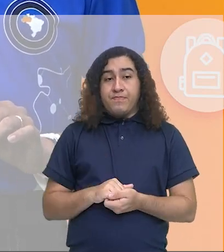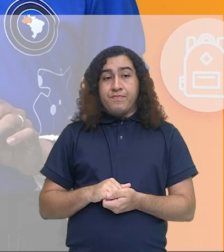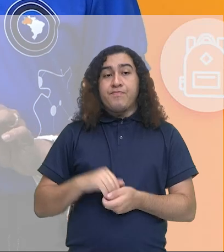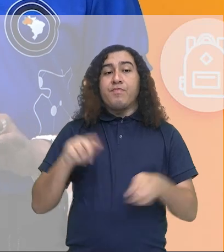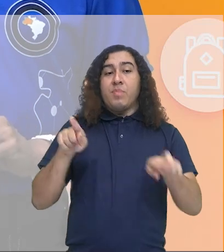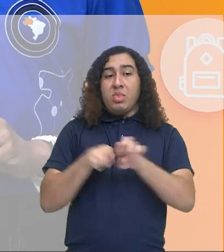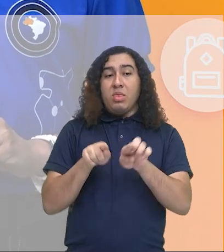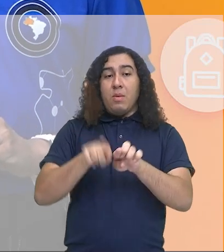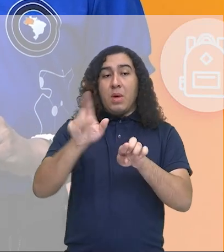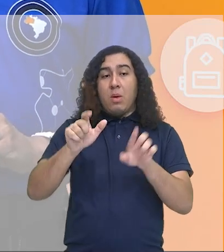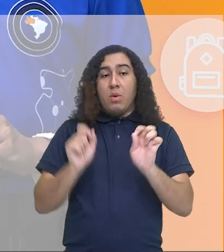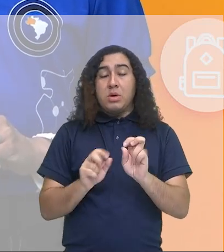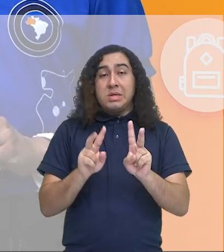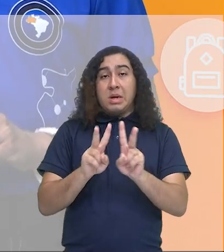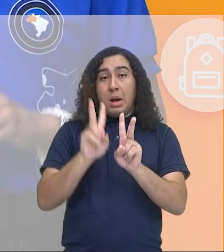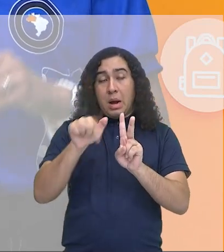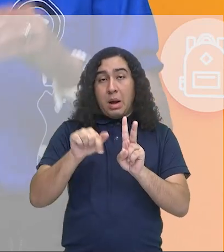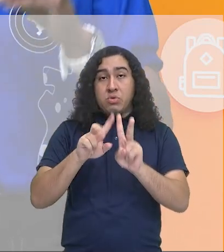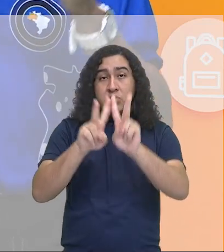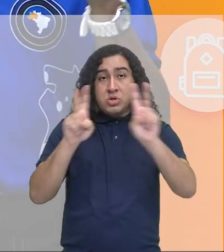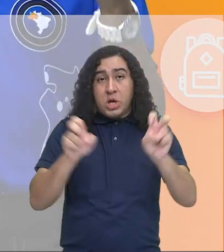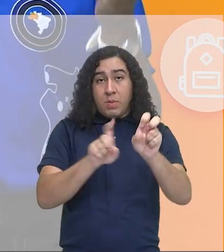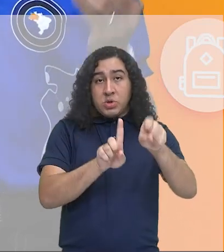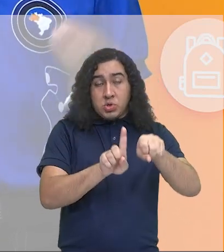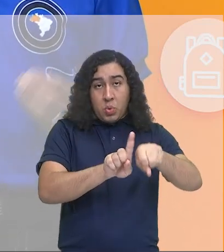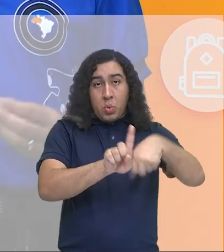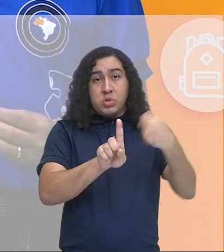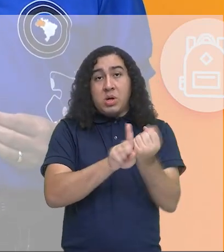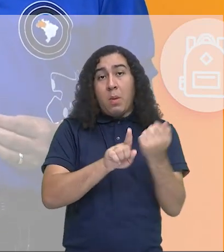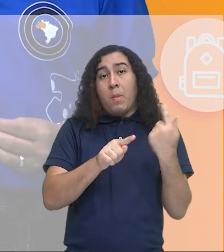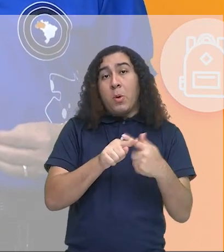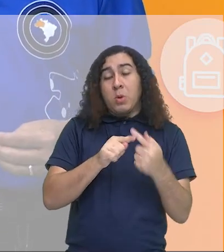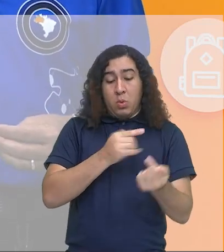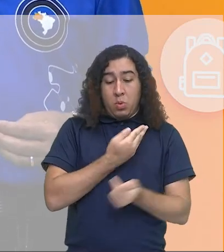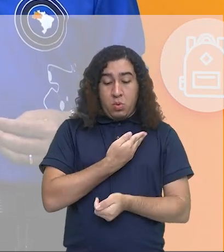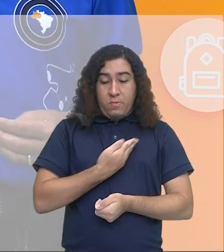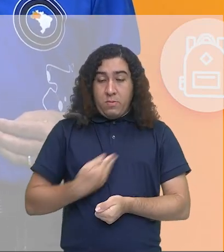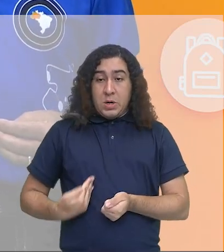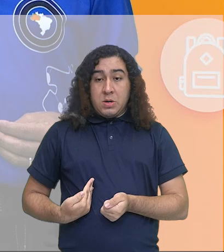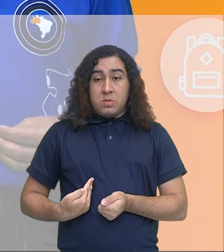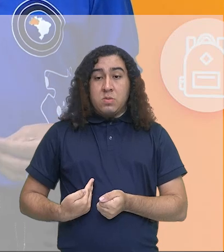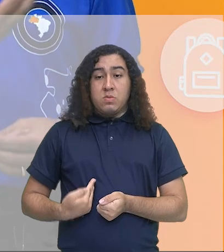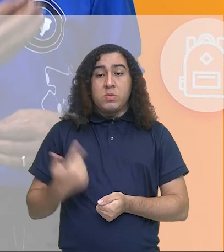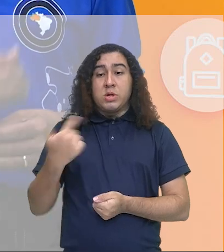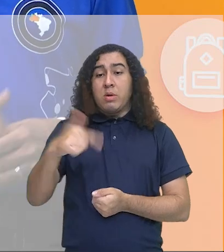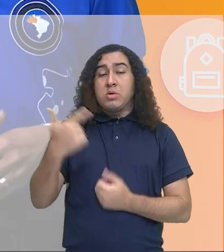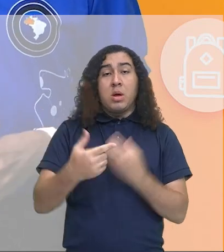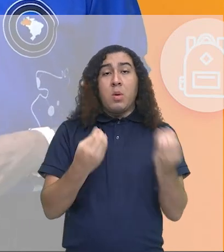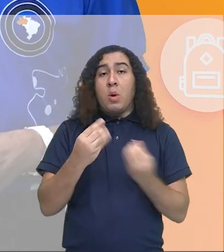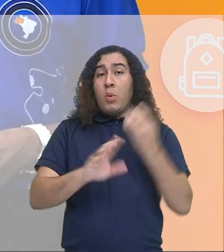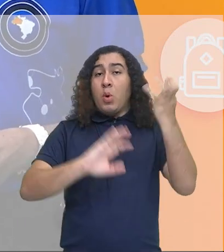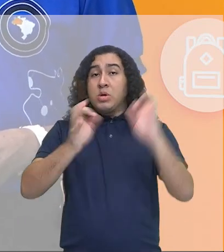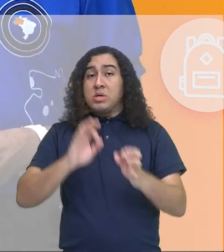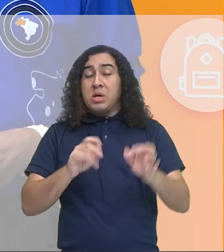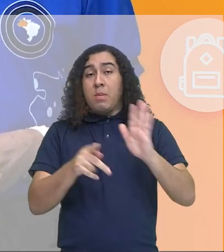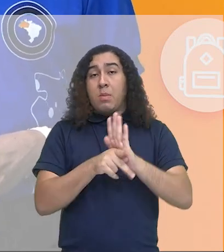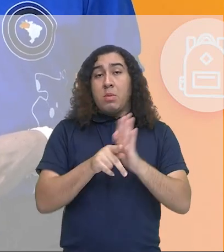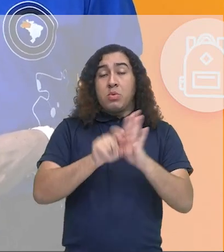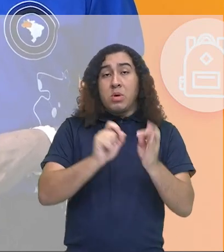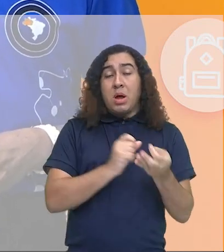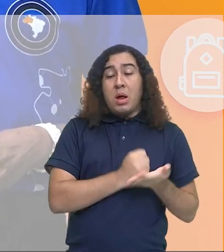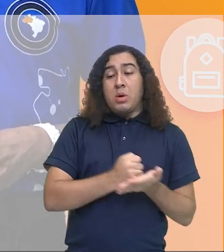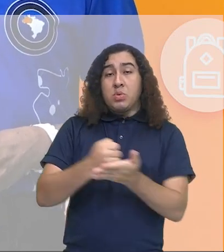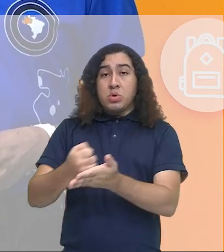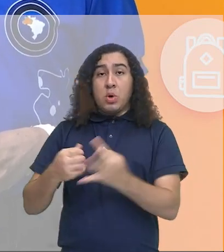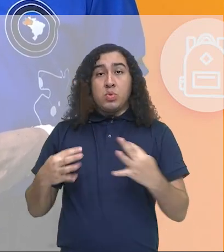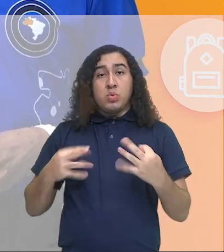também uma questão pública, pois os governos não se organizam para satisfazer as